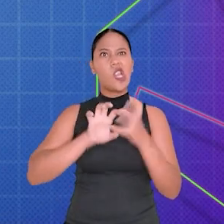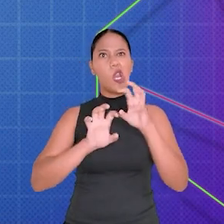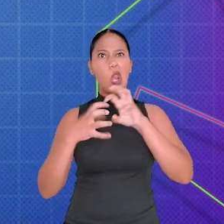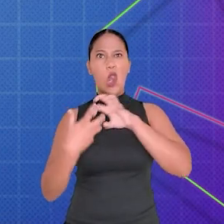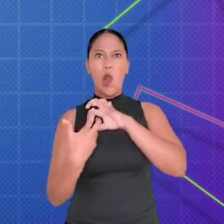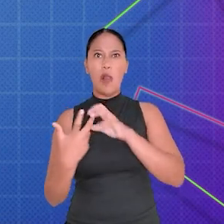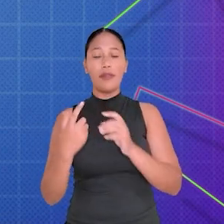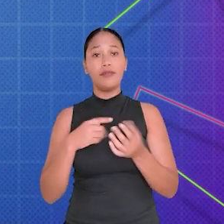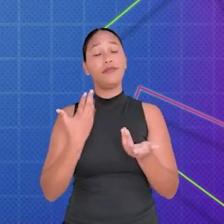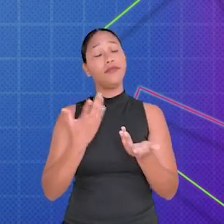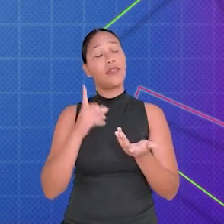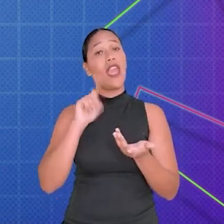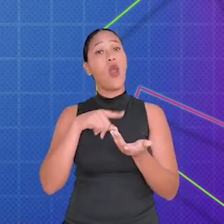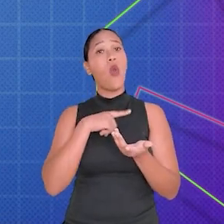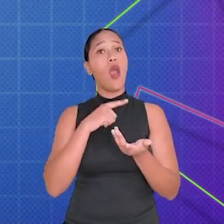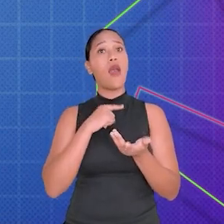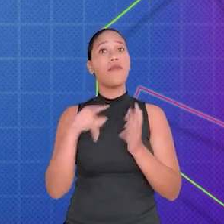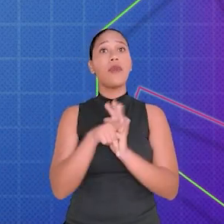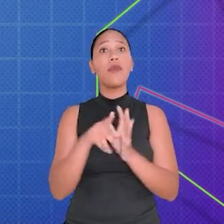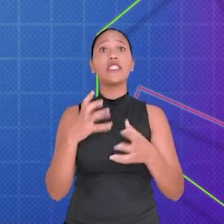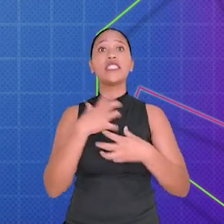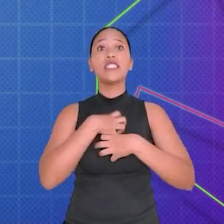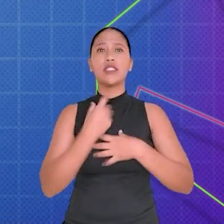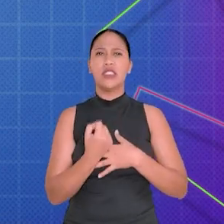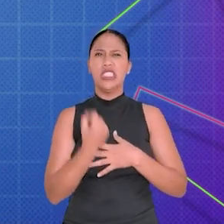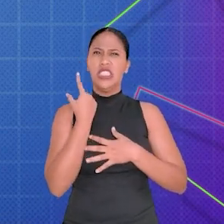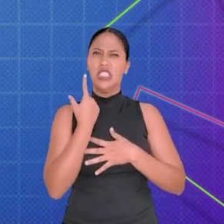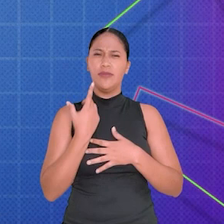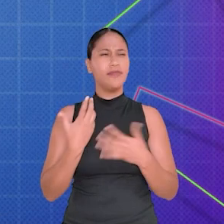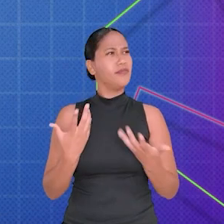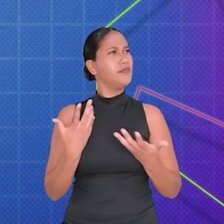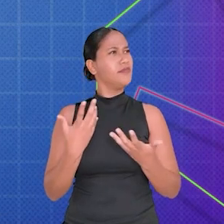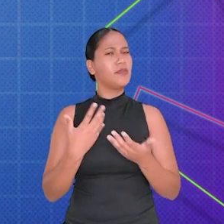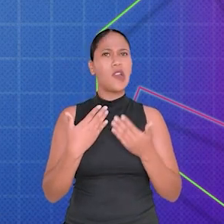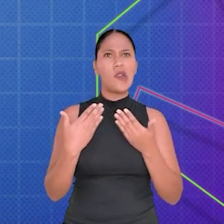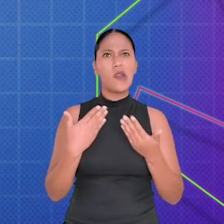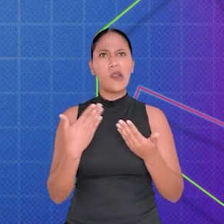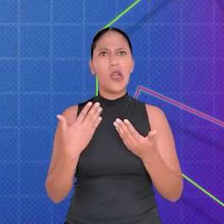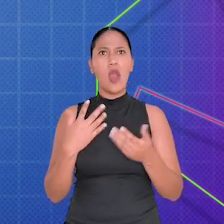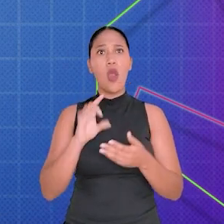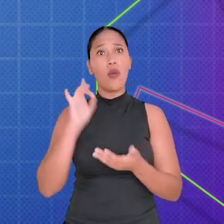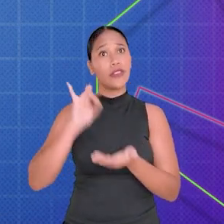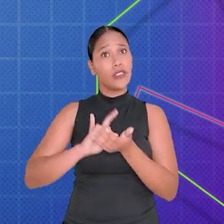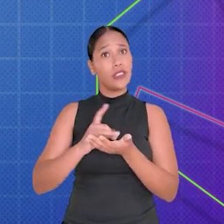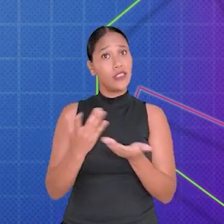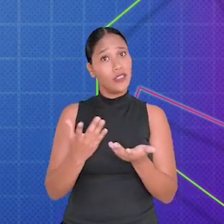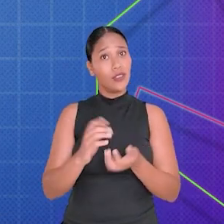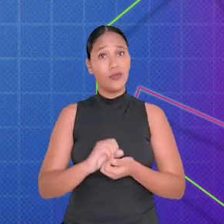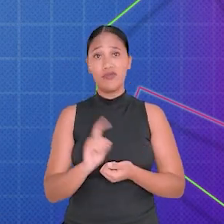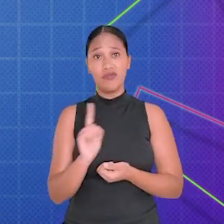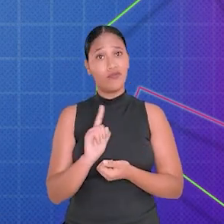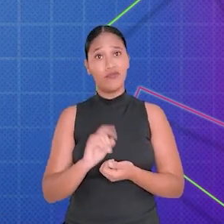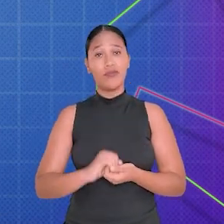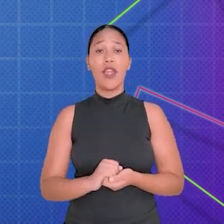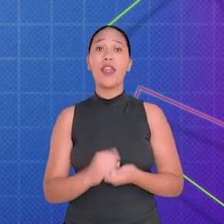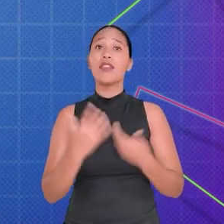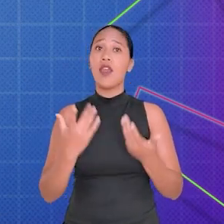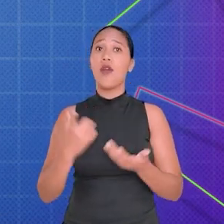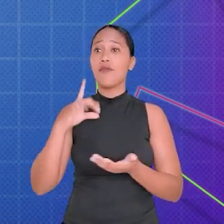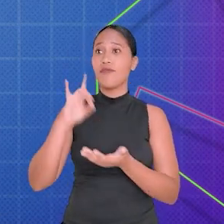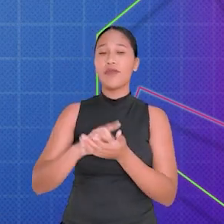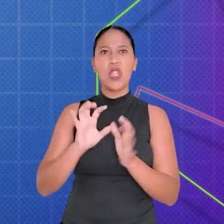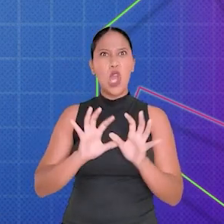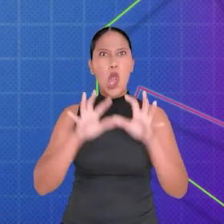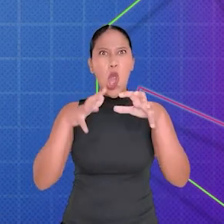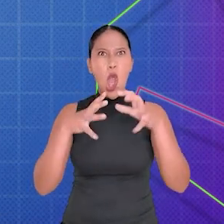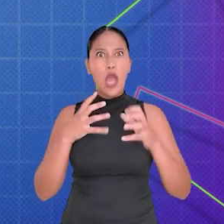como deformações, distorções ou assimetrias, transmitem uma sensação de estranheza, instabilidade ou surrealismo.